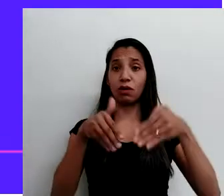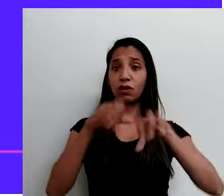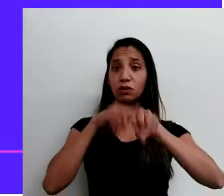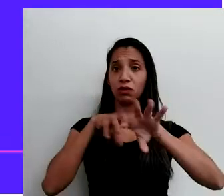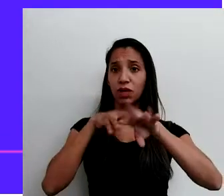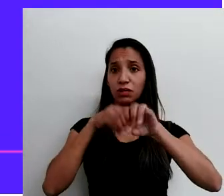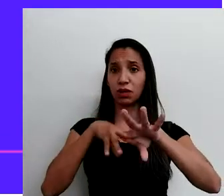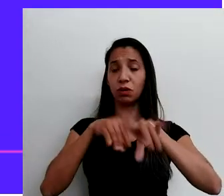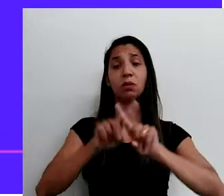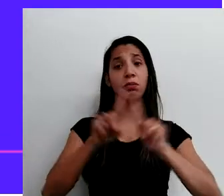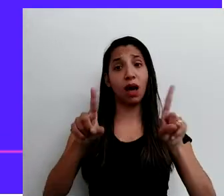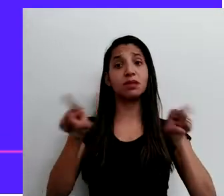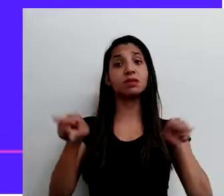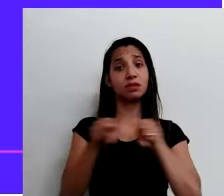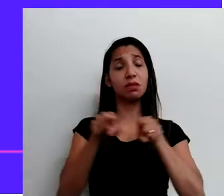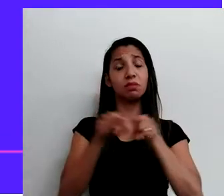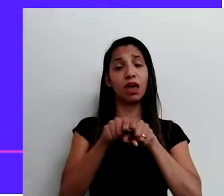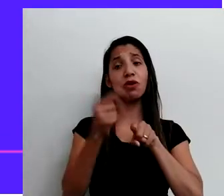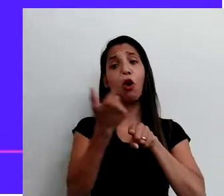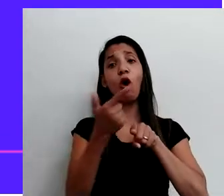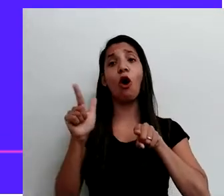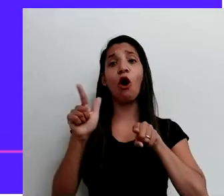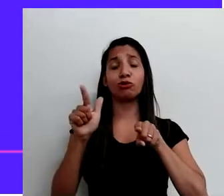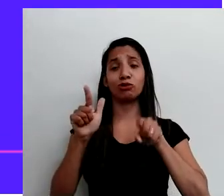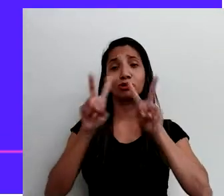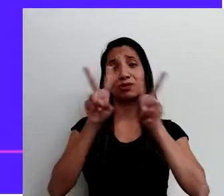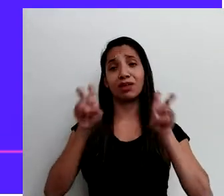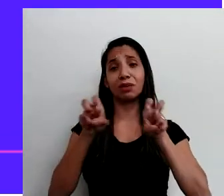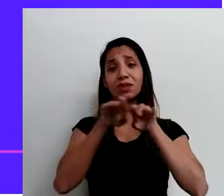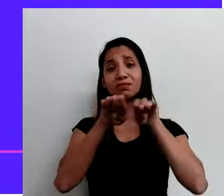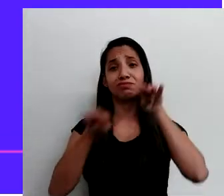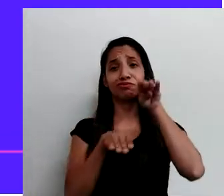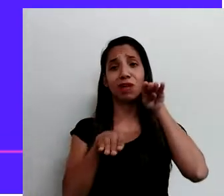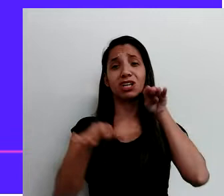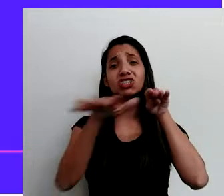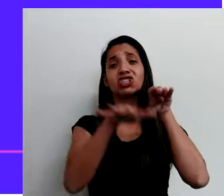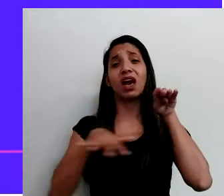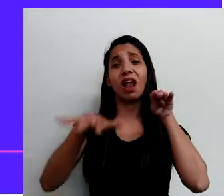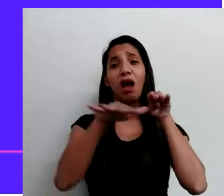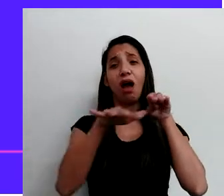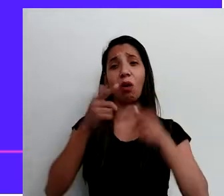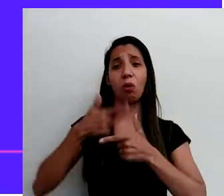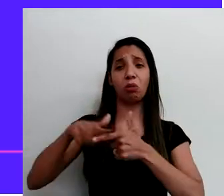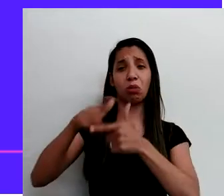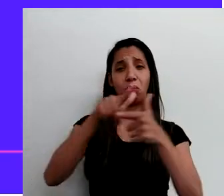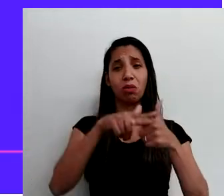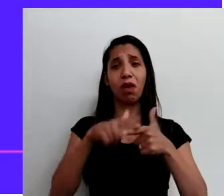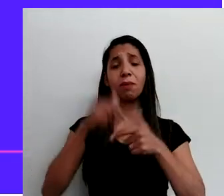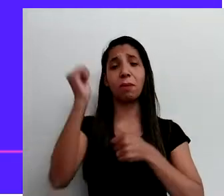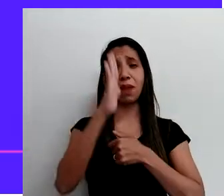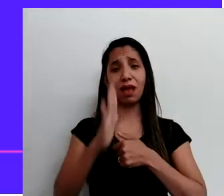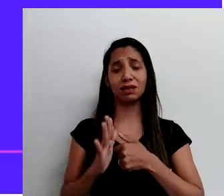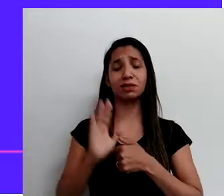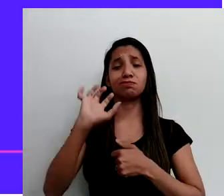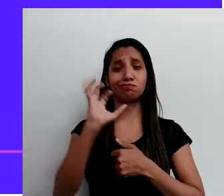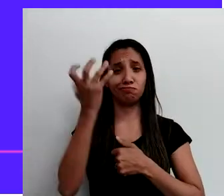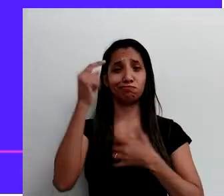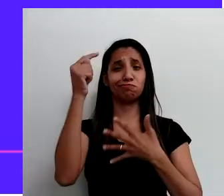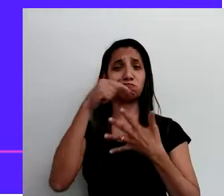em geral, né, da pobreza, dos problemas do Brasil, mais